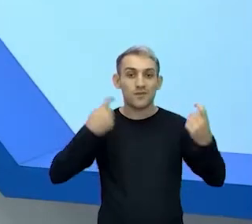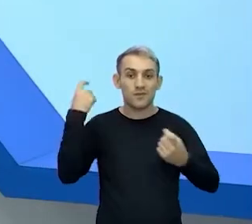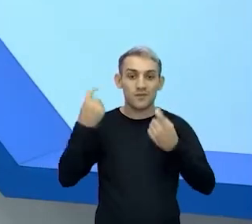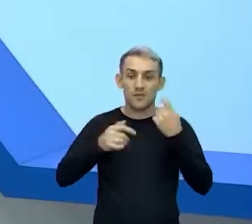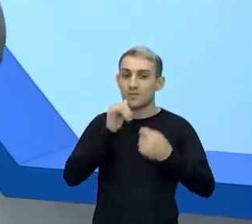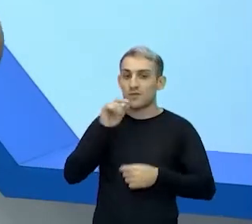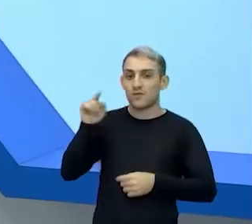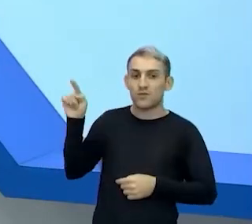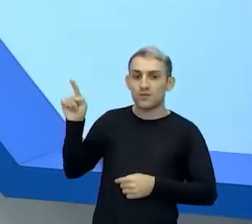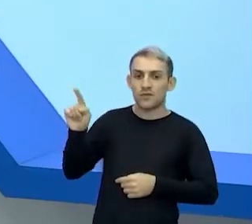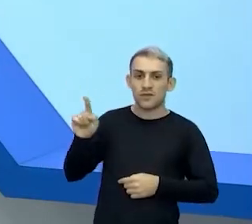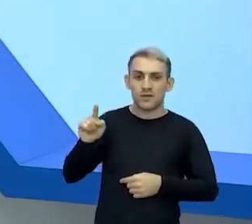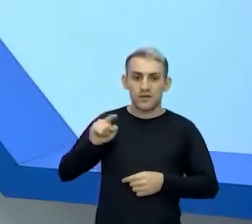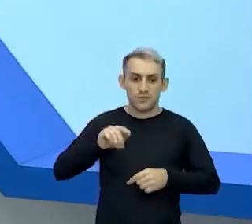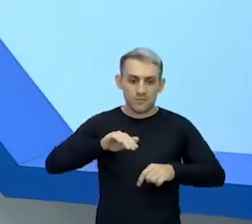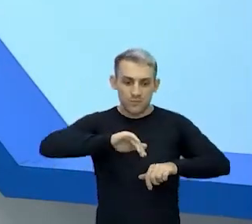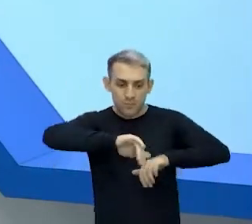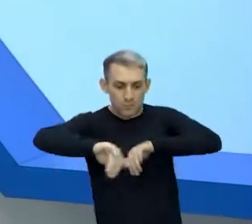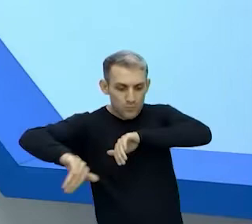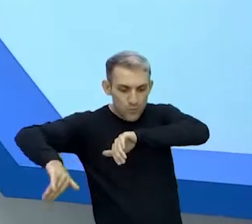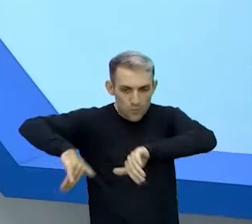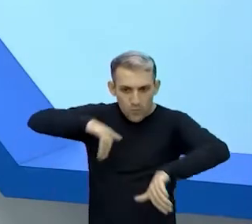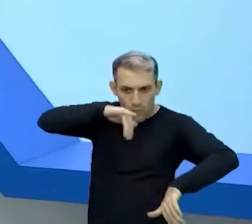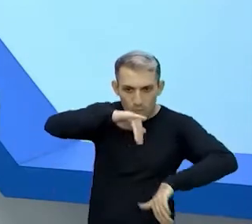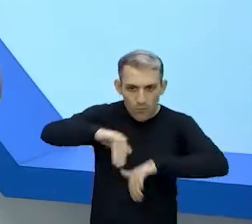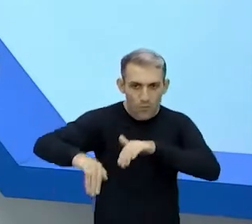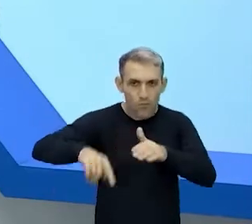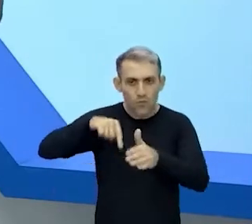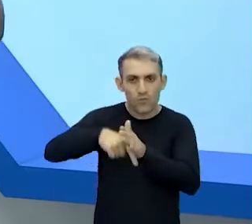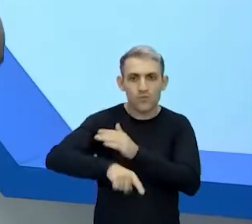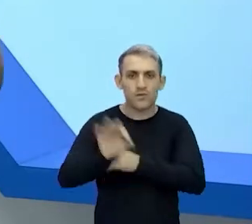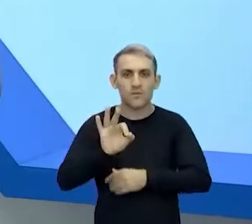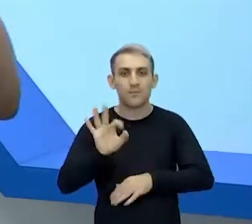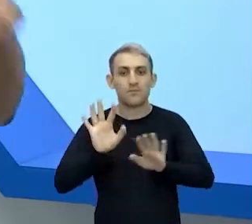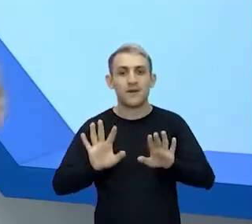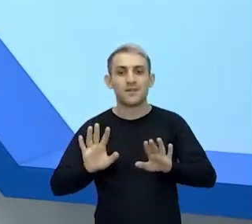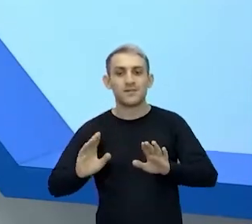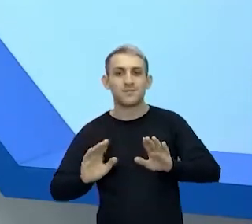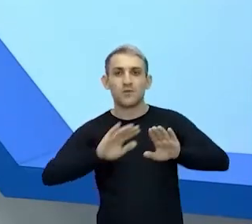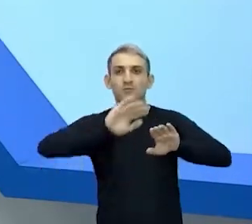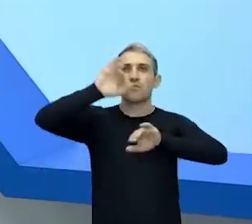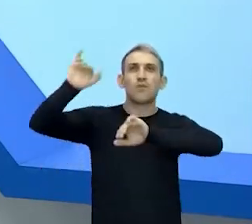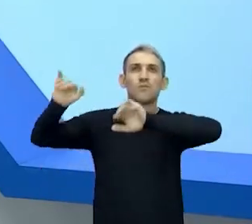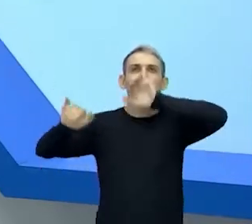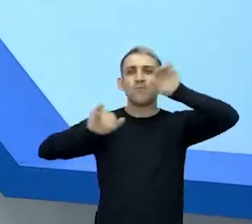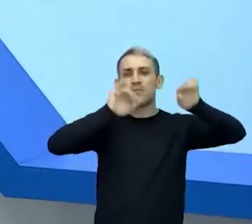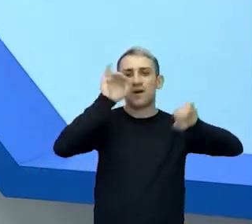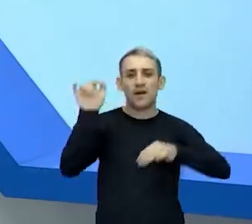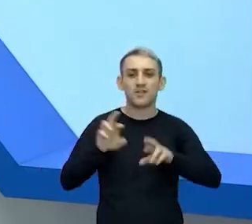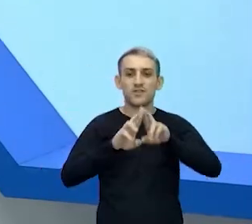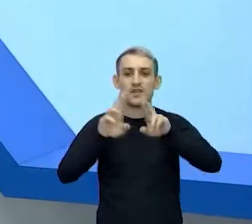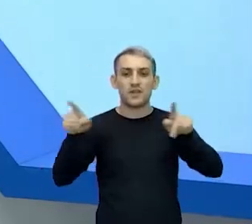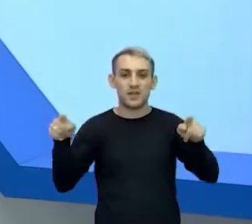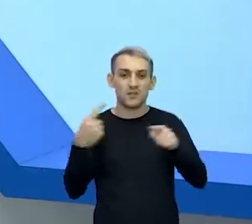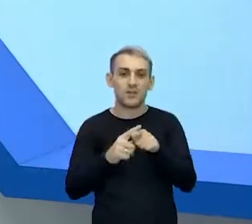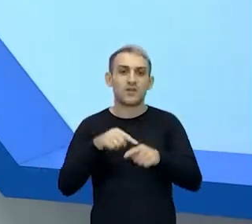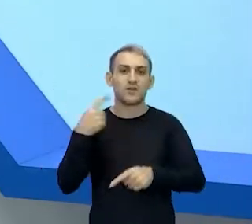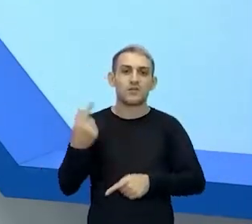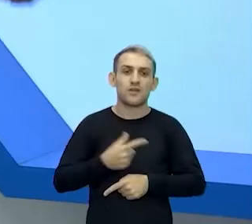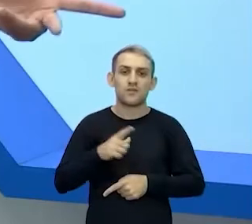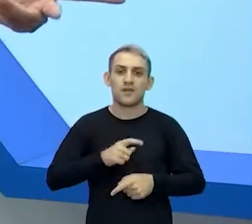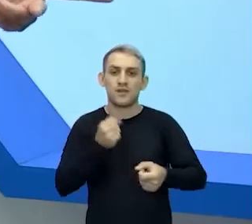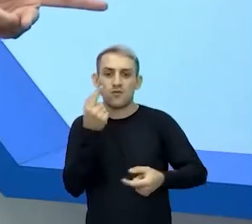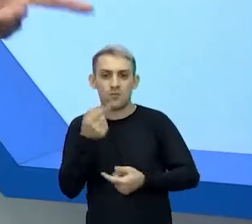afundar, você mergulhar, não afundar, é uma coisa. Subir é outra, porque dependendo da profundidade, a gente tem aí umas